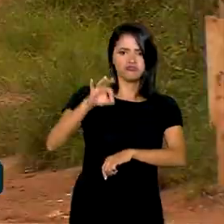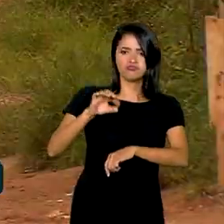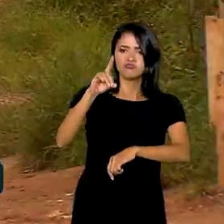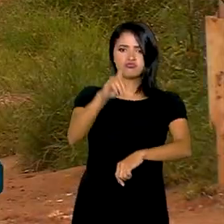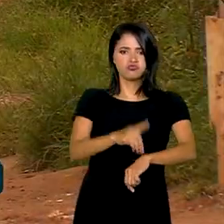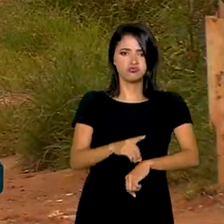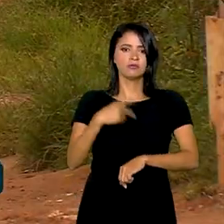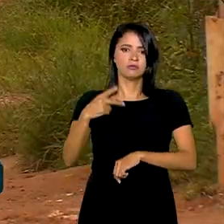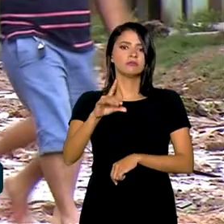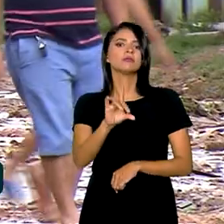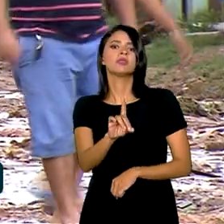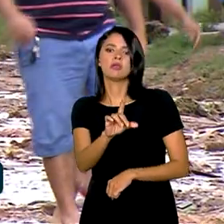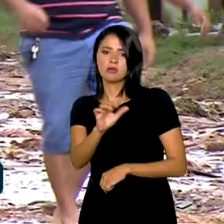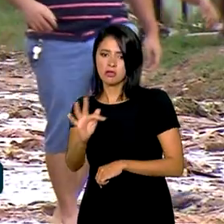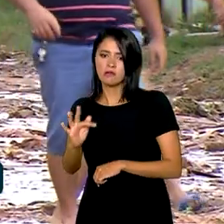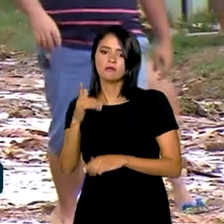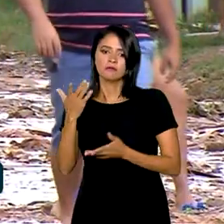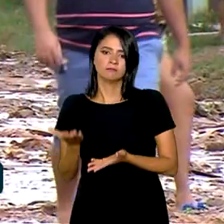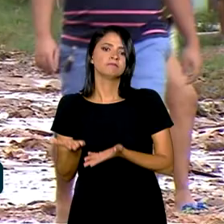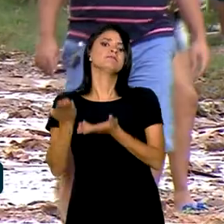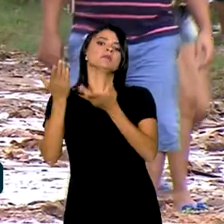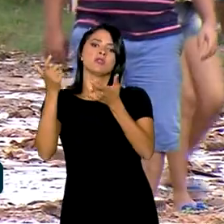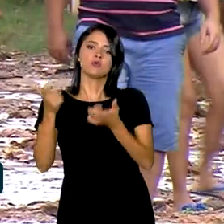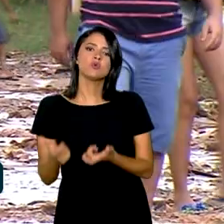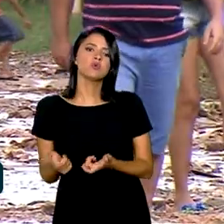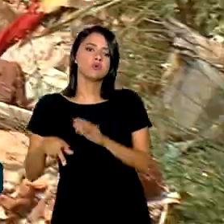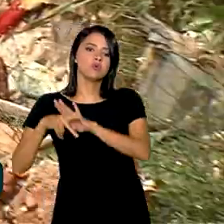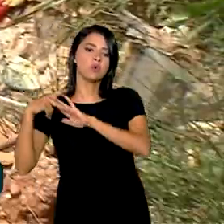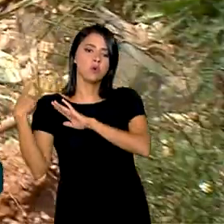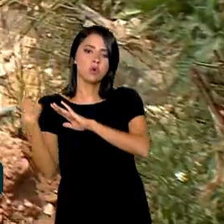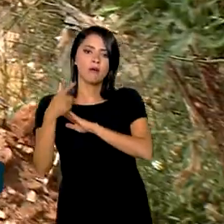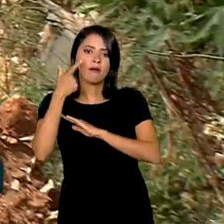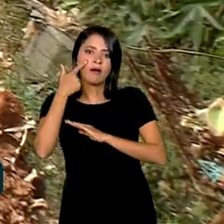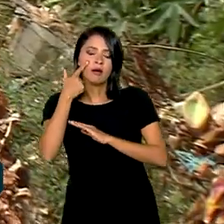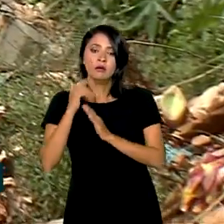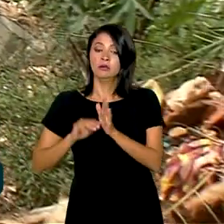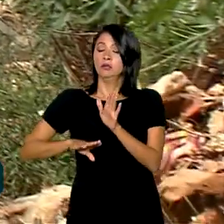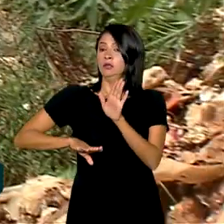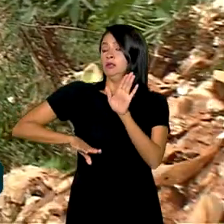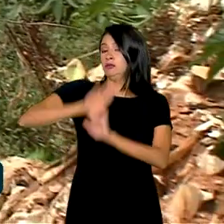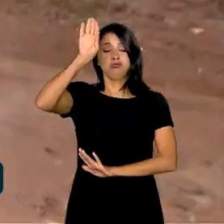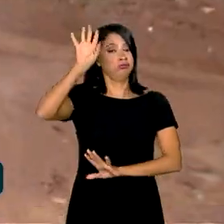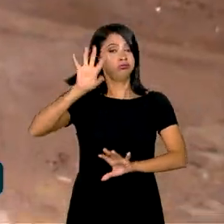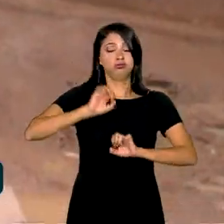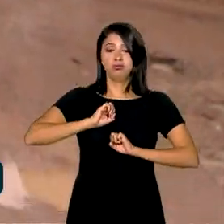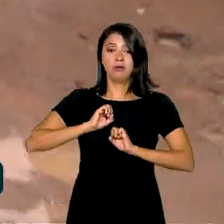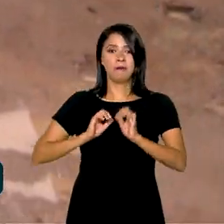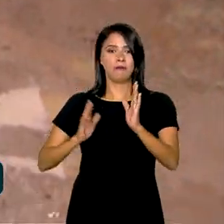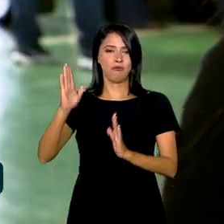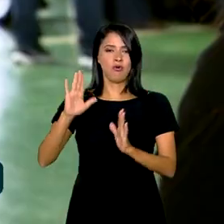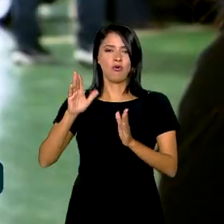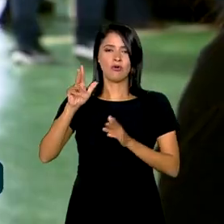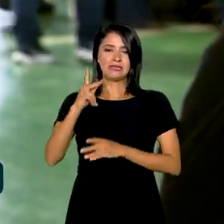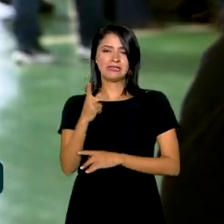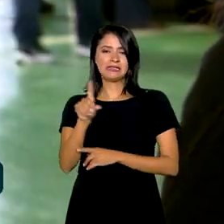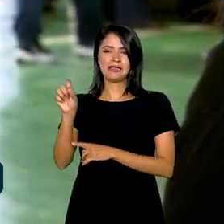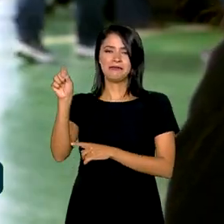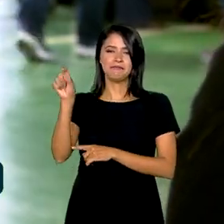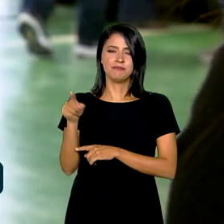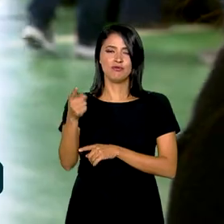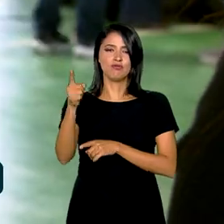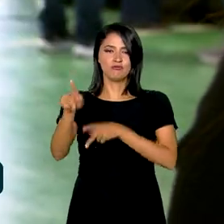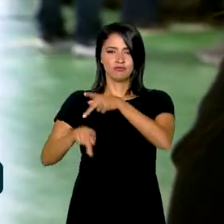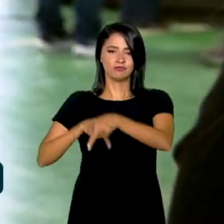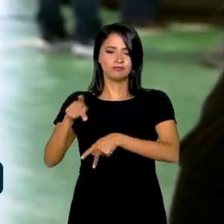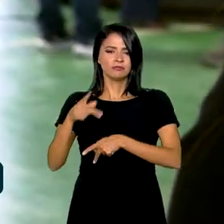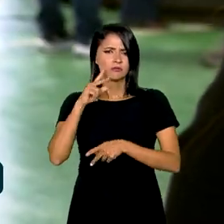Distrito Federal, que é a unidade da federação que lidera o índice de casos por 100 mil habitantes. Conhece alguém que teve